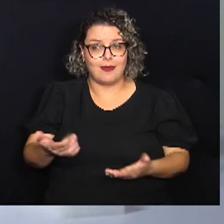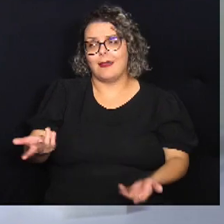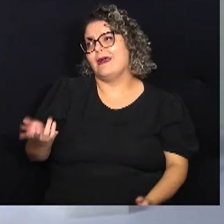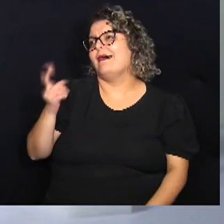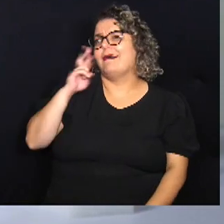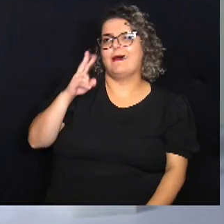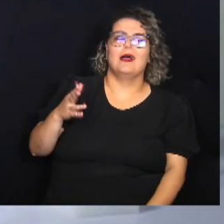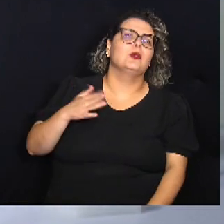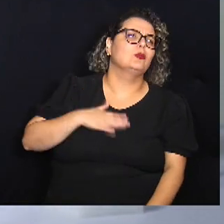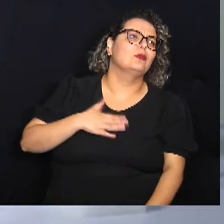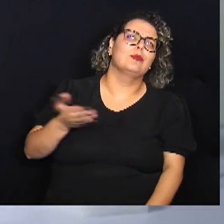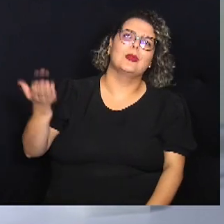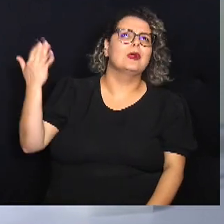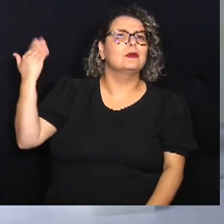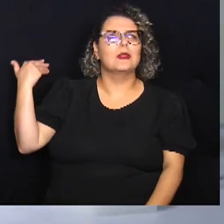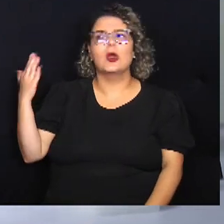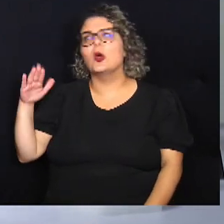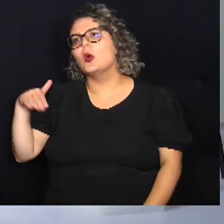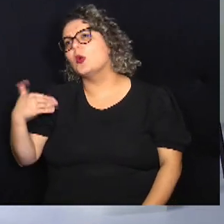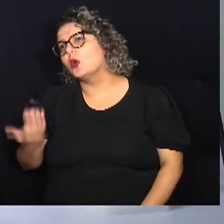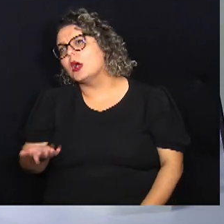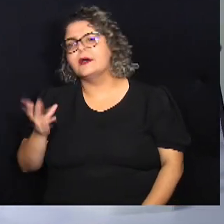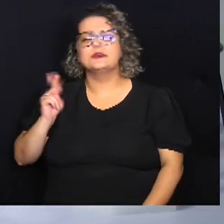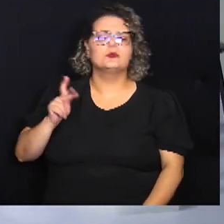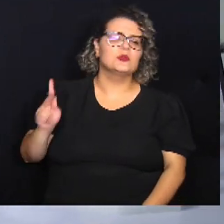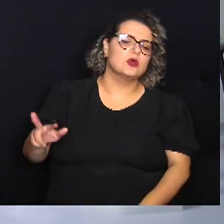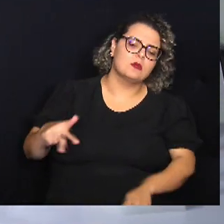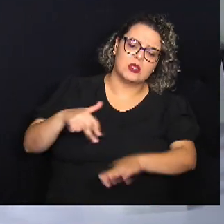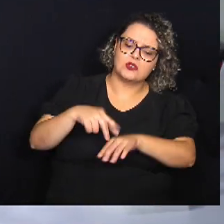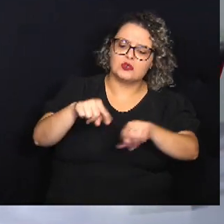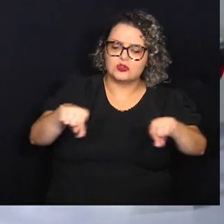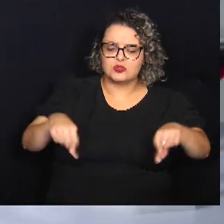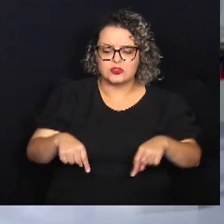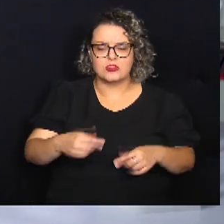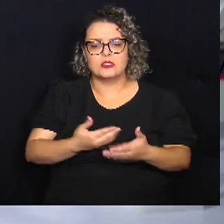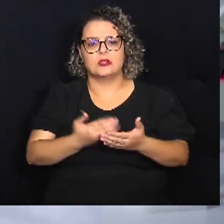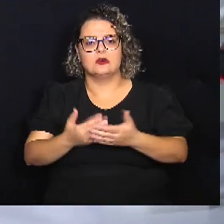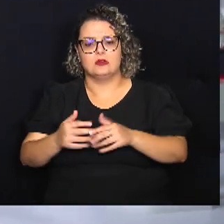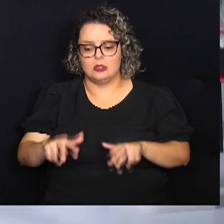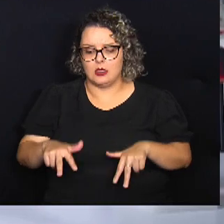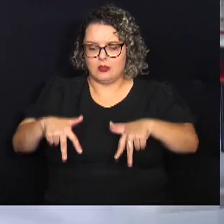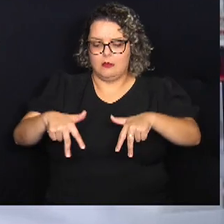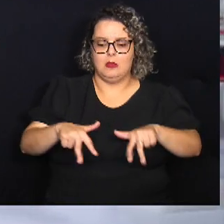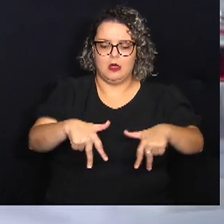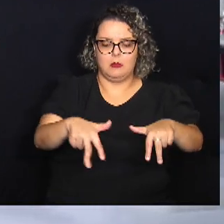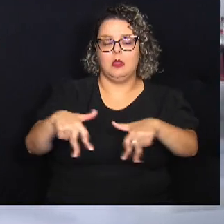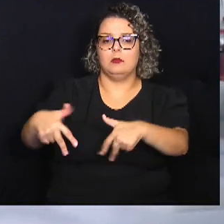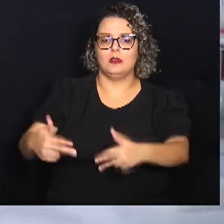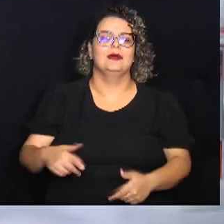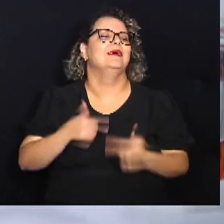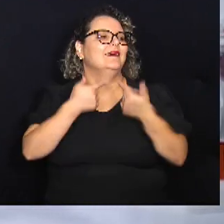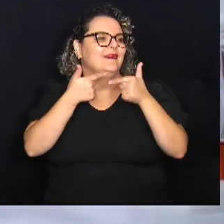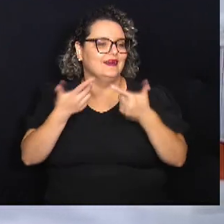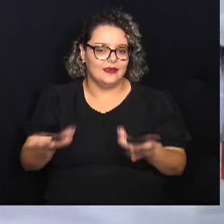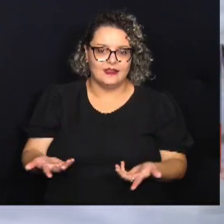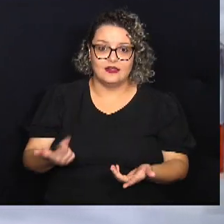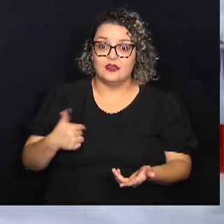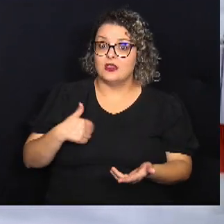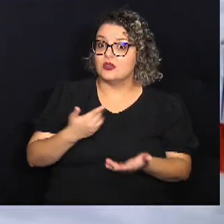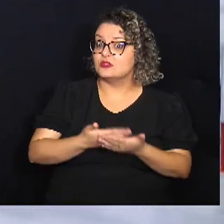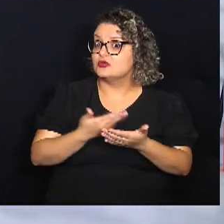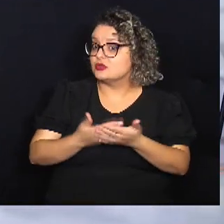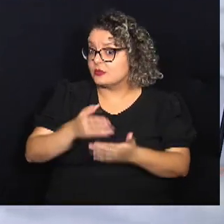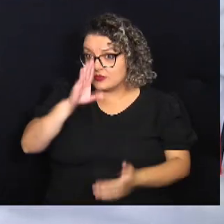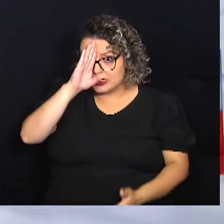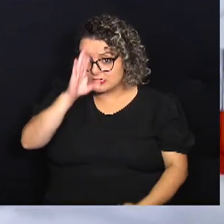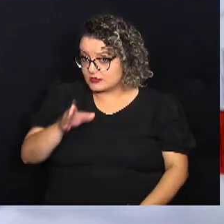meu tempo, quando o professor entrava na sala de aula, a gente ficava em pé. Eu estudei, principalmente